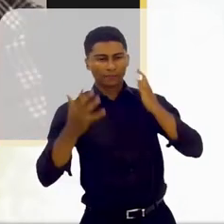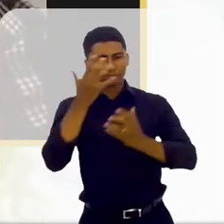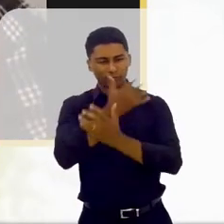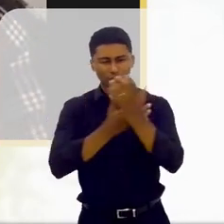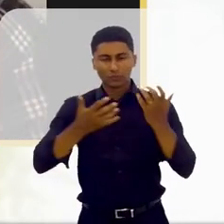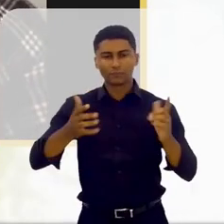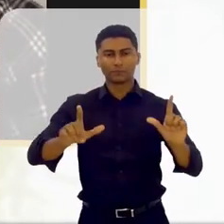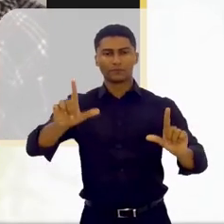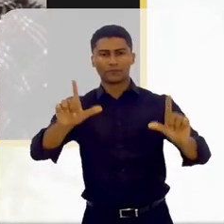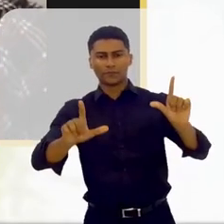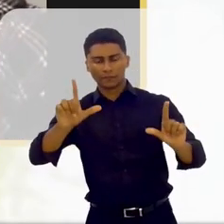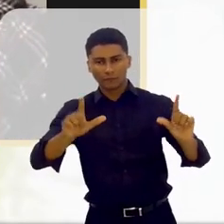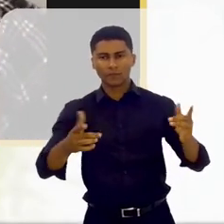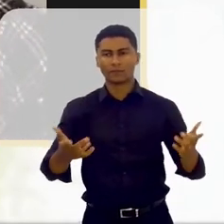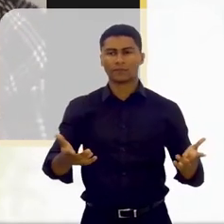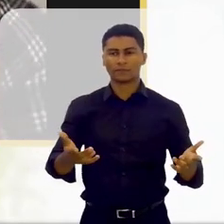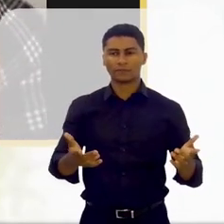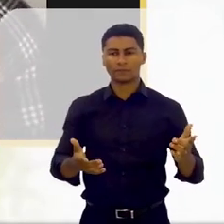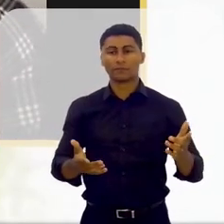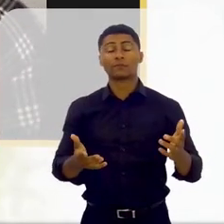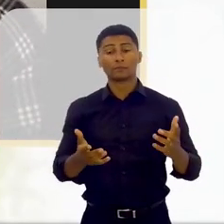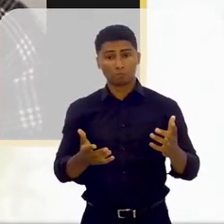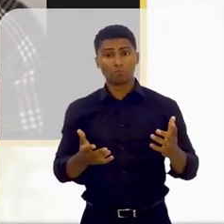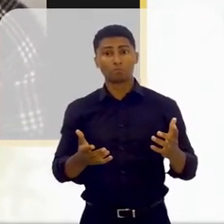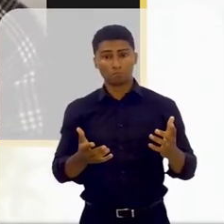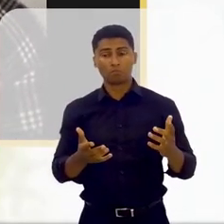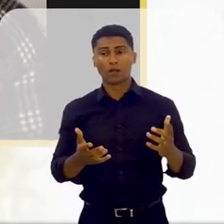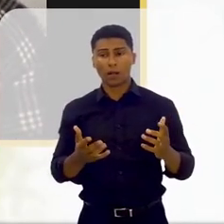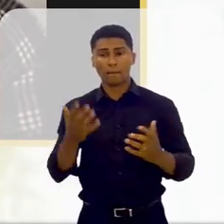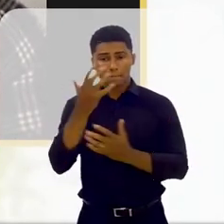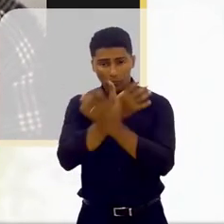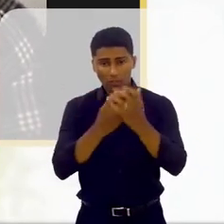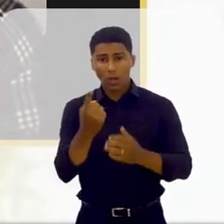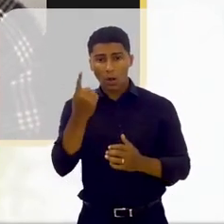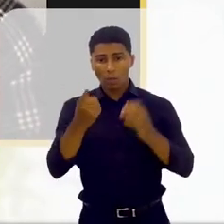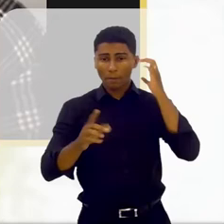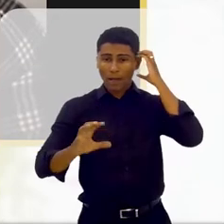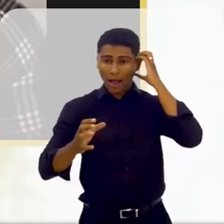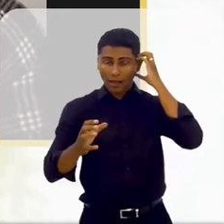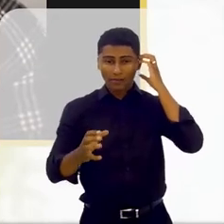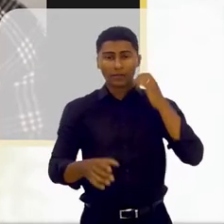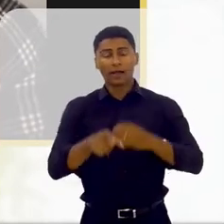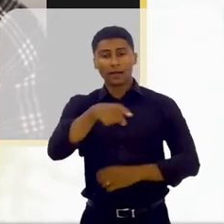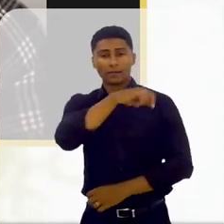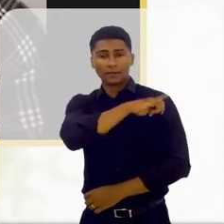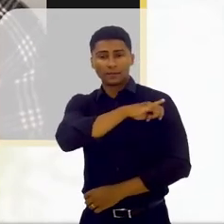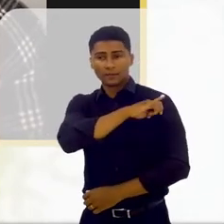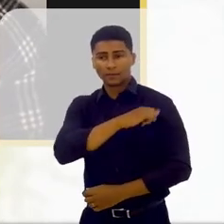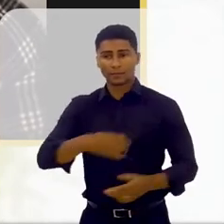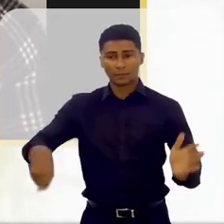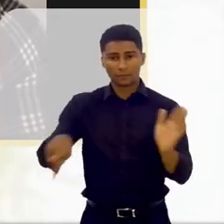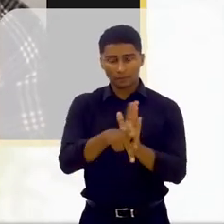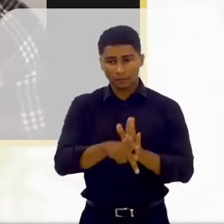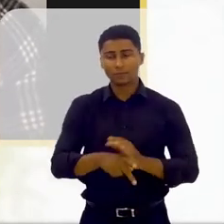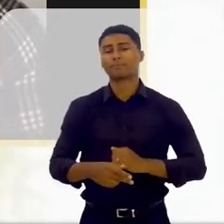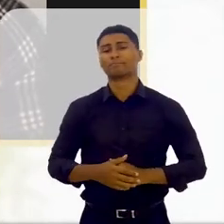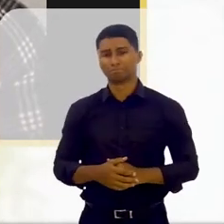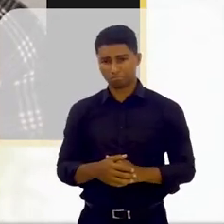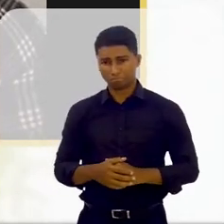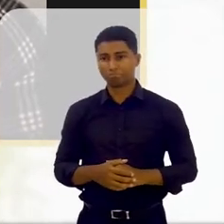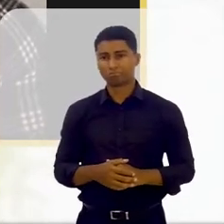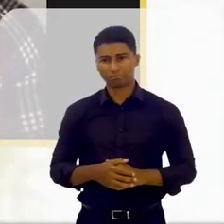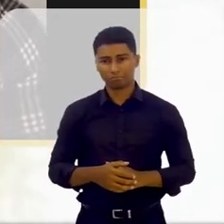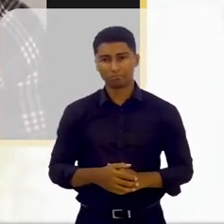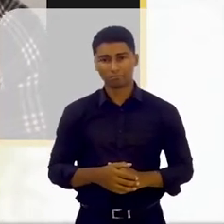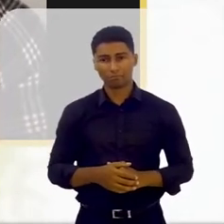rádio, televisão. televisão. Uma música nossa vazou na rádio, foi numa rádio aí direto do Rio de Janeiro, né? Foi lá, Foi, né? Foi foi. do Rio de Você não Janeiro.